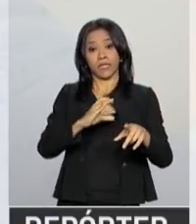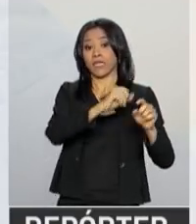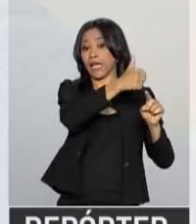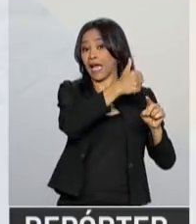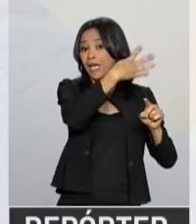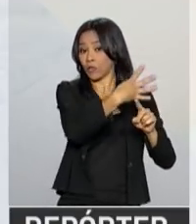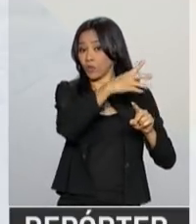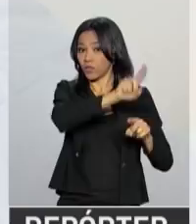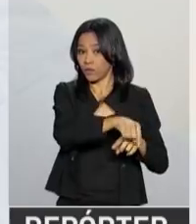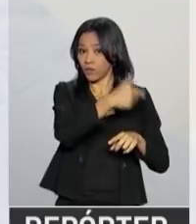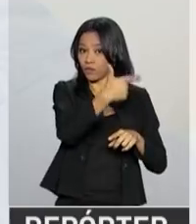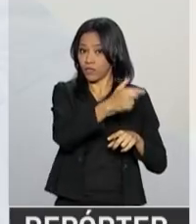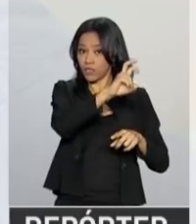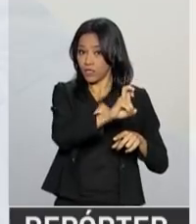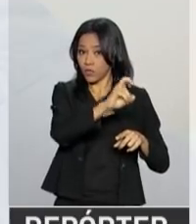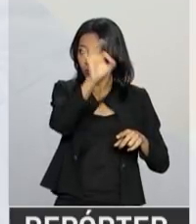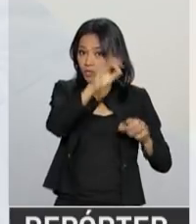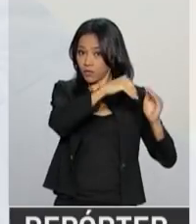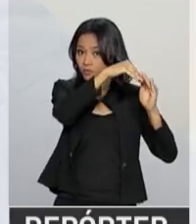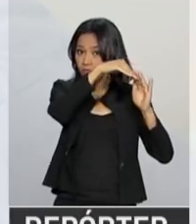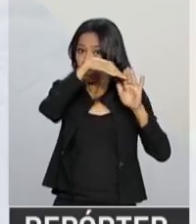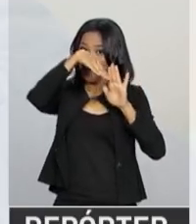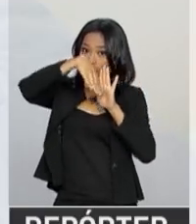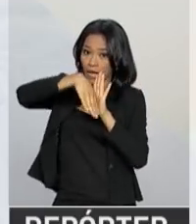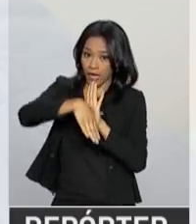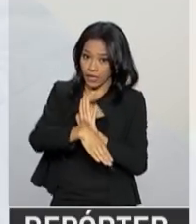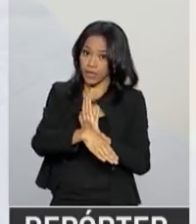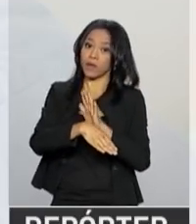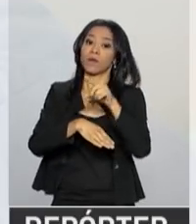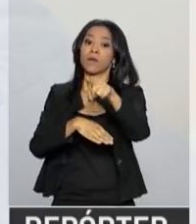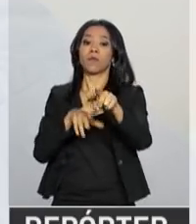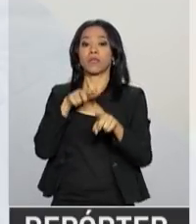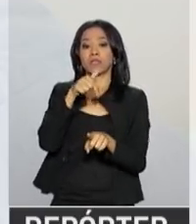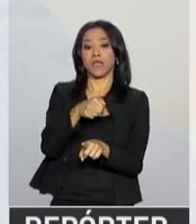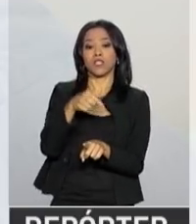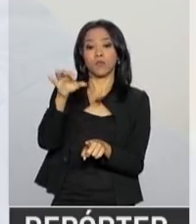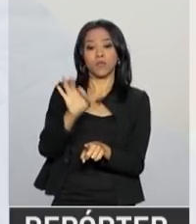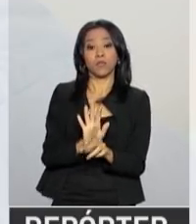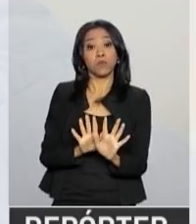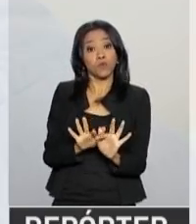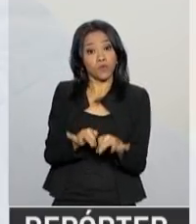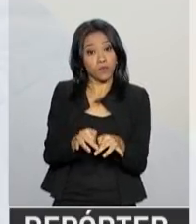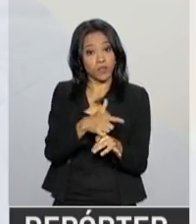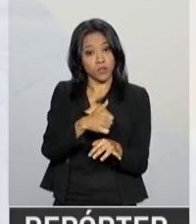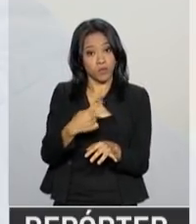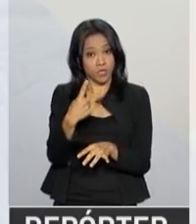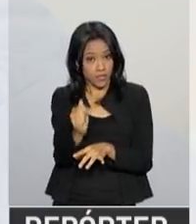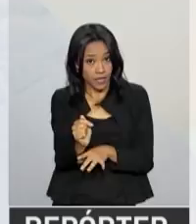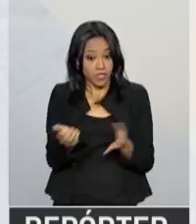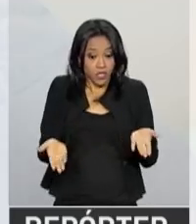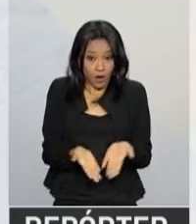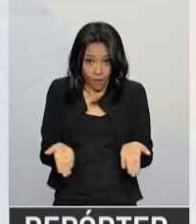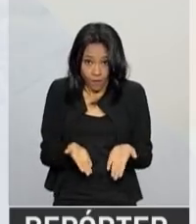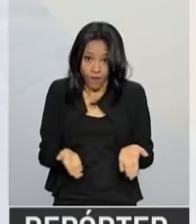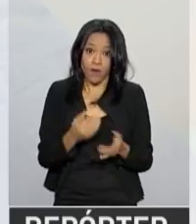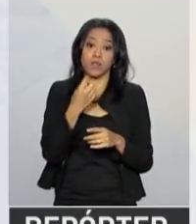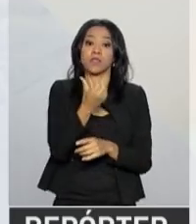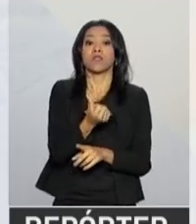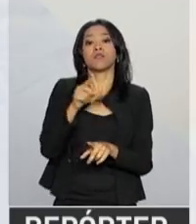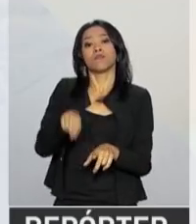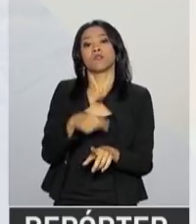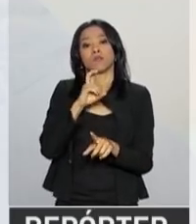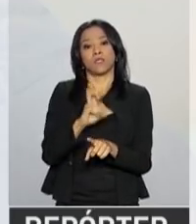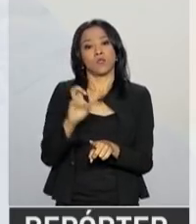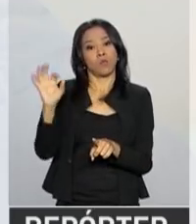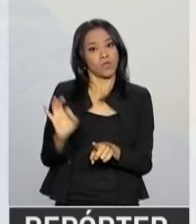14,1 25% para 7% no final de 2017 e agora está em 6 e meio por cento